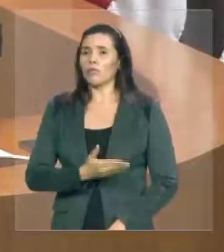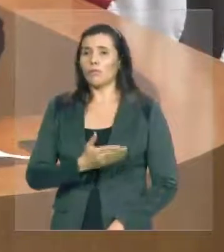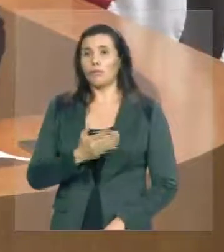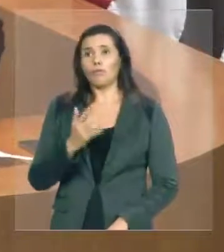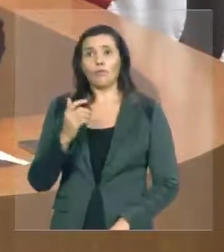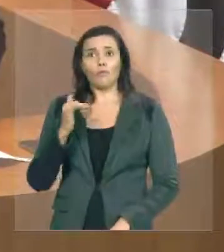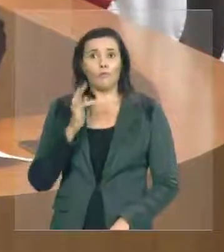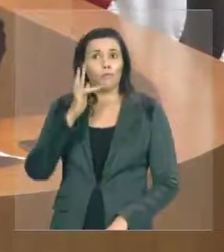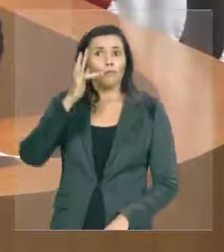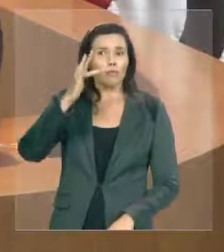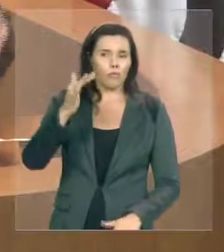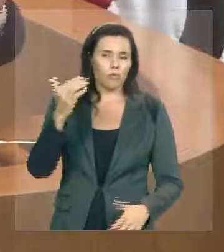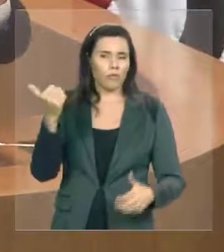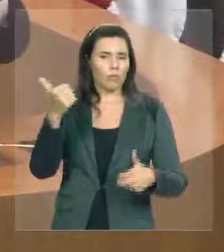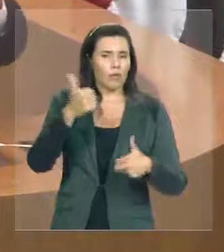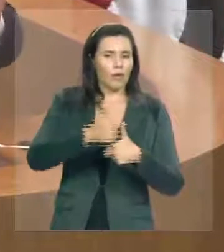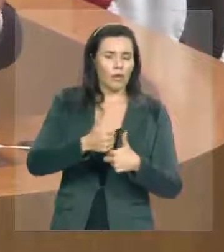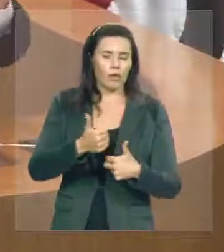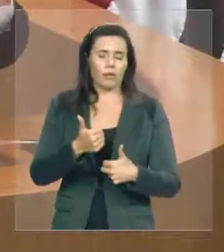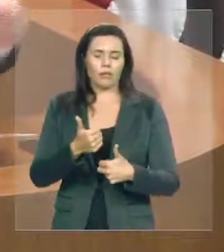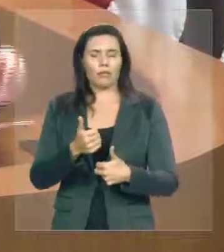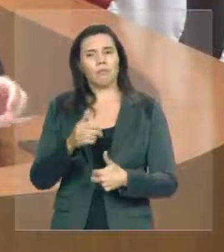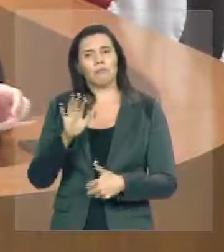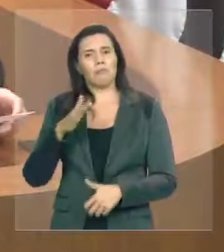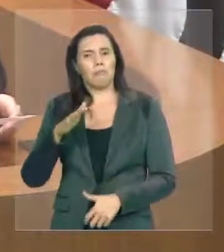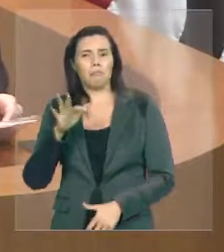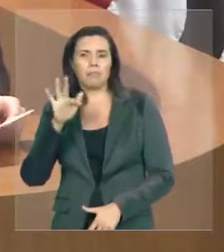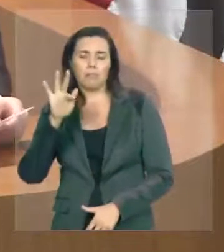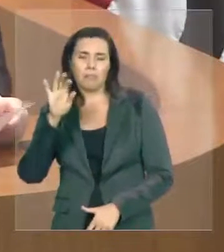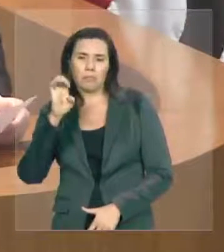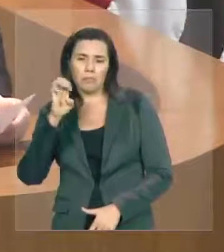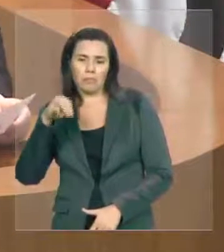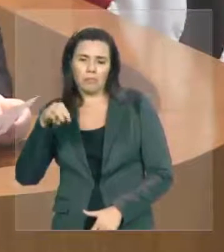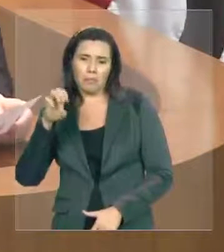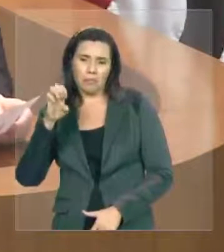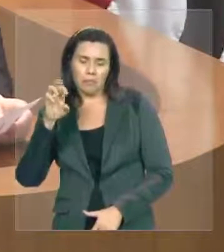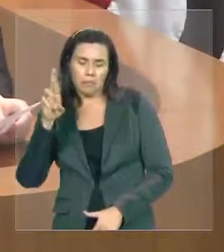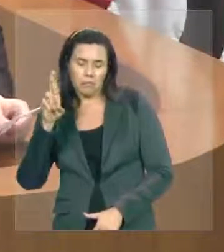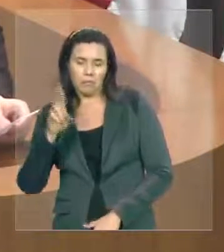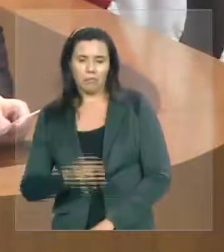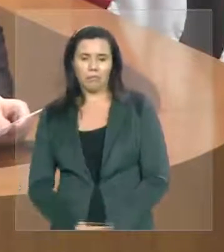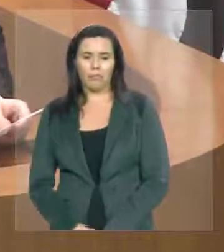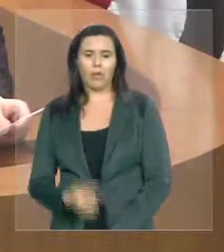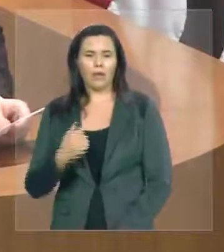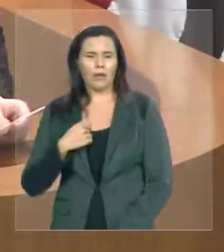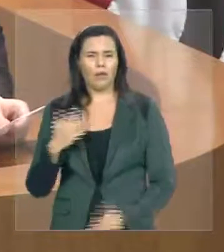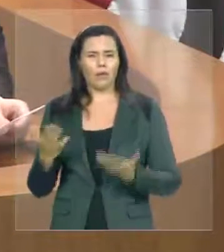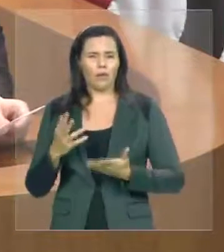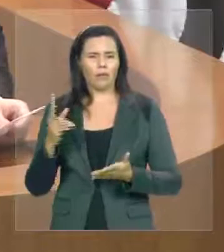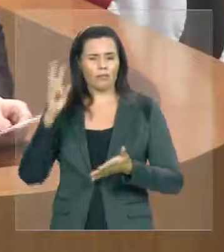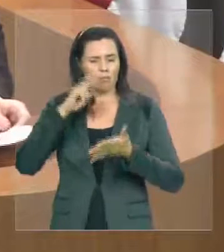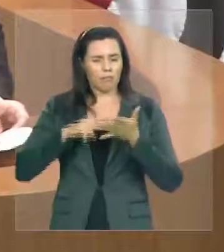começo esse comentário lendo um pequeno trecho do editorial do Jornal Pequeno.